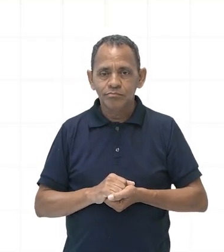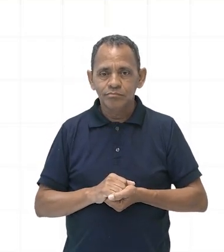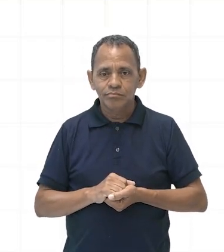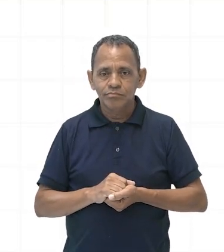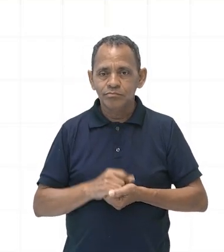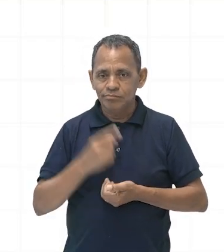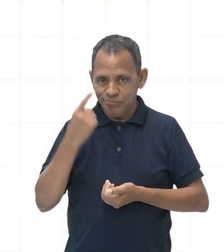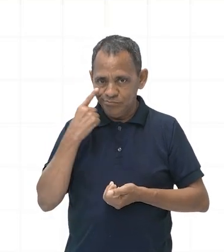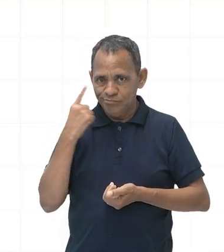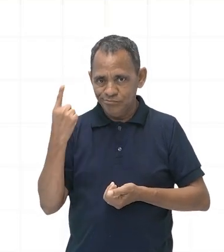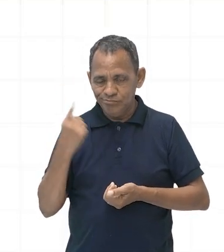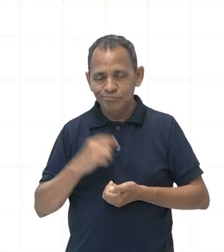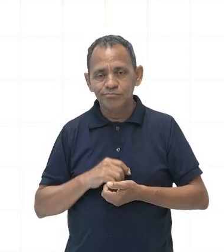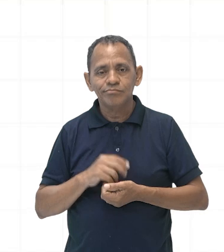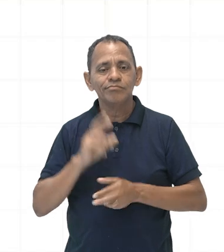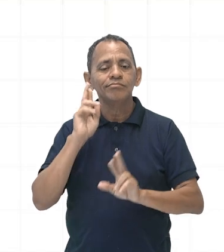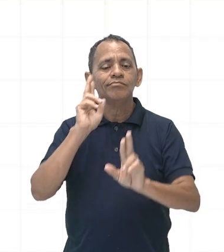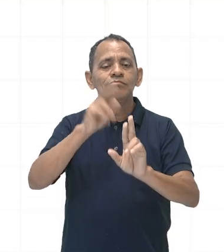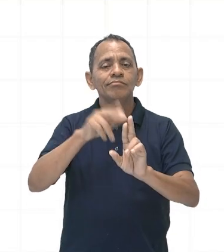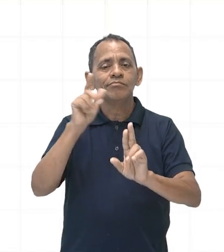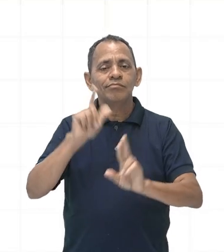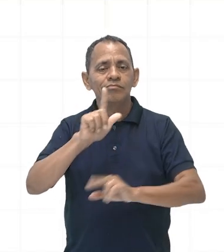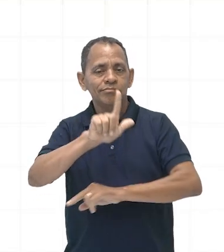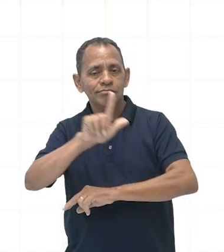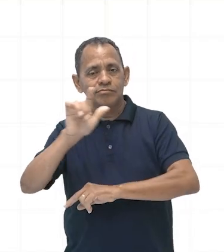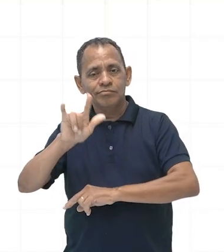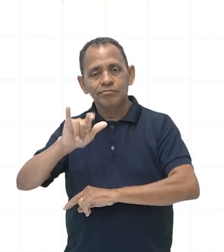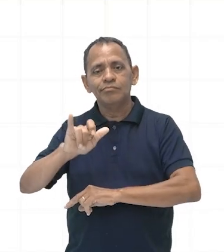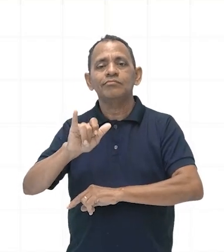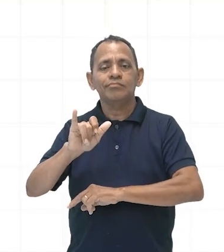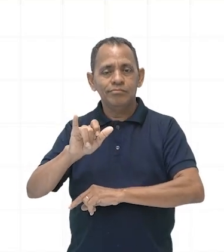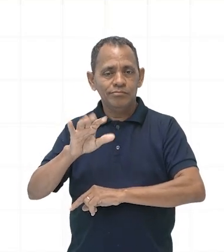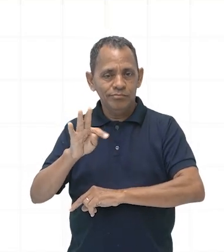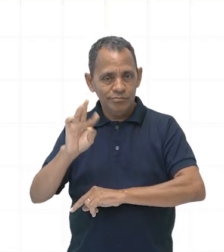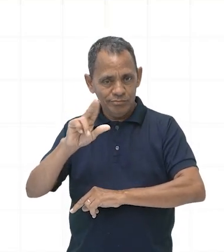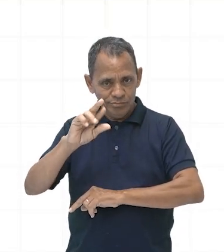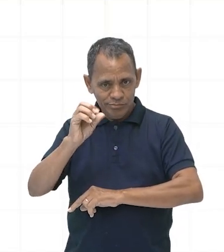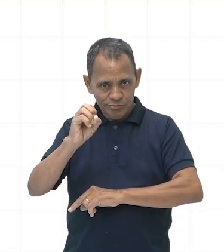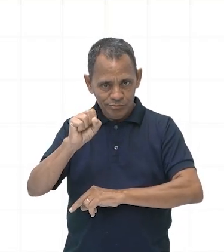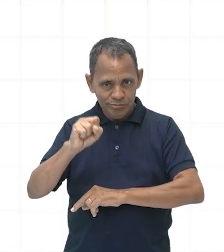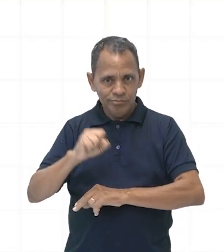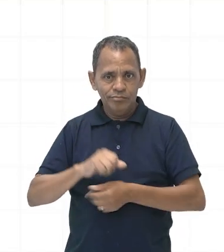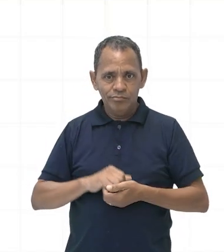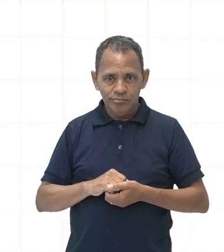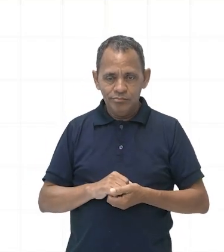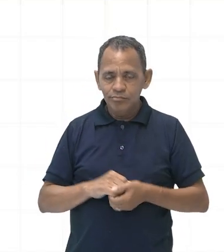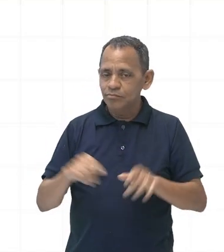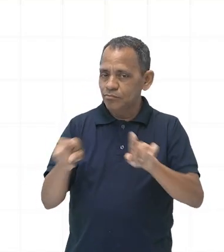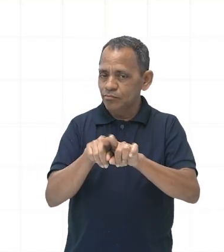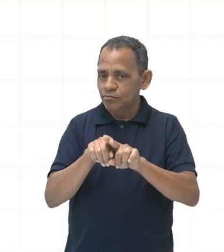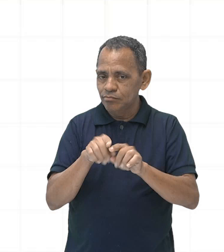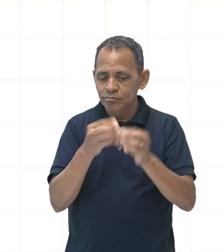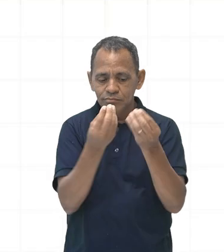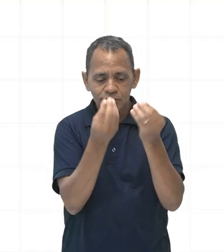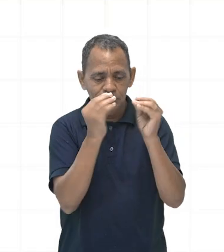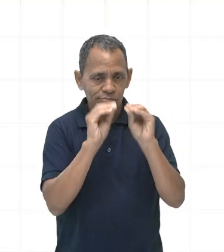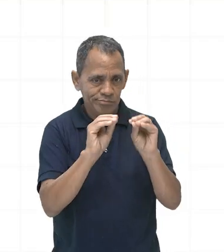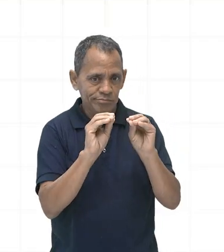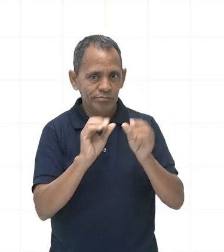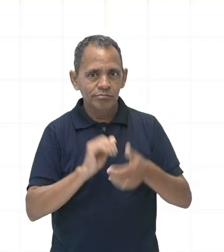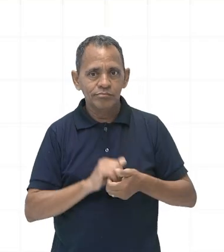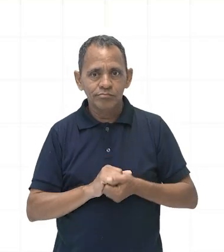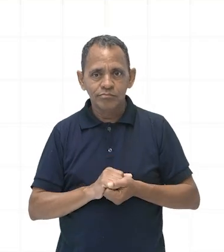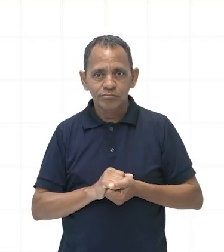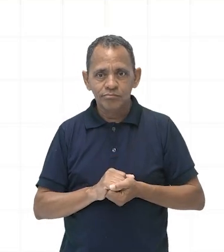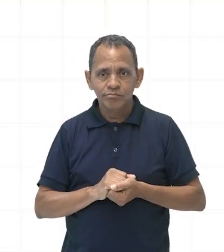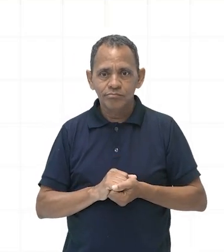ele está se referindo a litros. Então, eu também vou colocar o 28 aqui, tá bom? Eu não vou colocar aqui